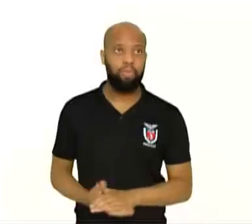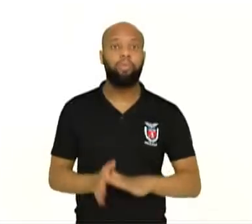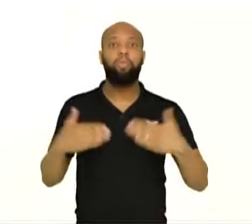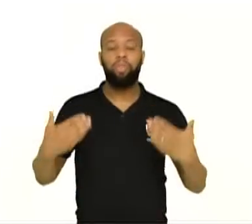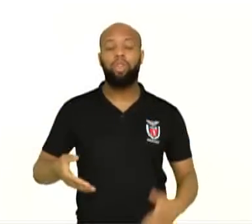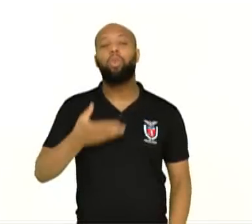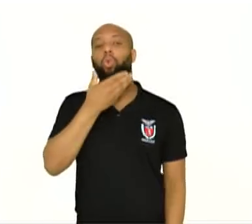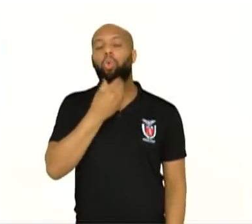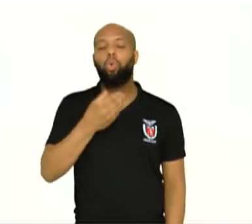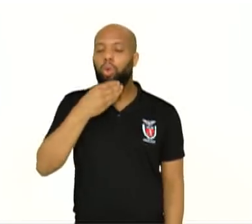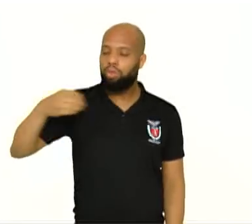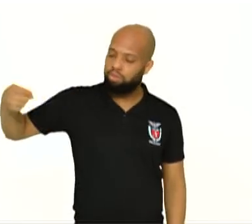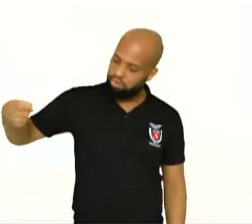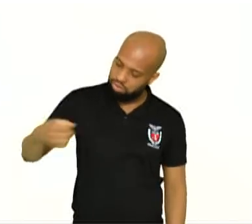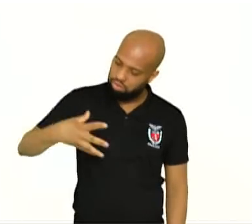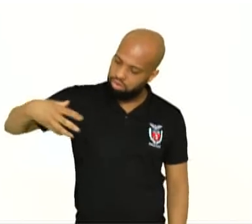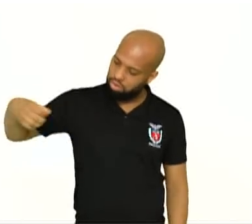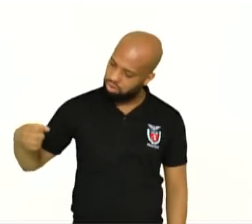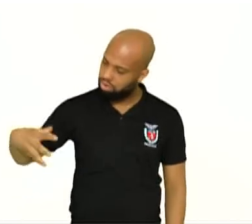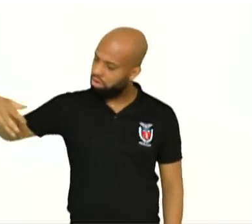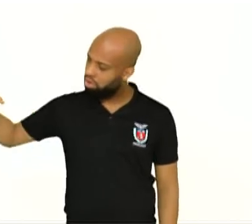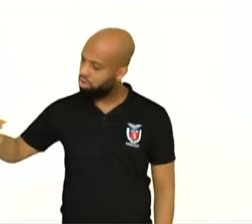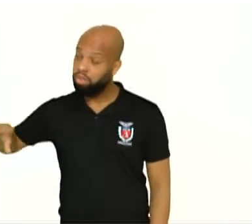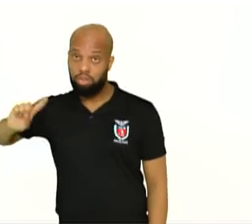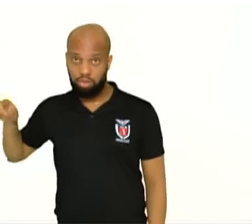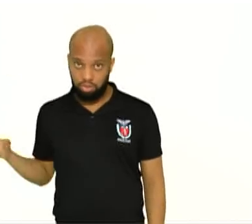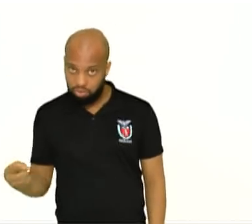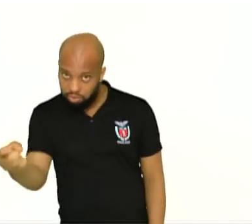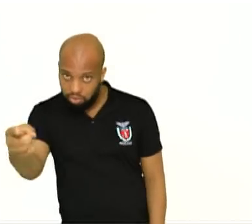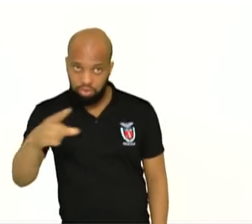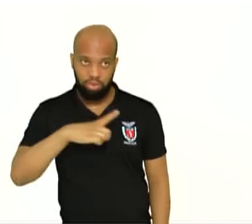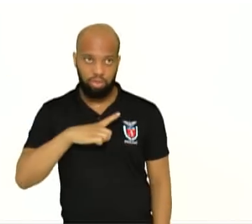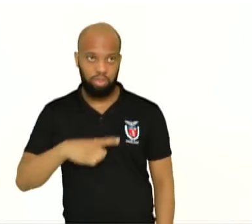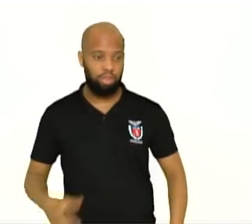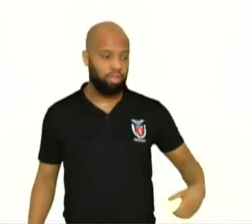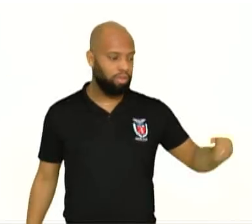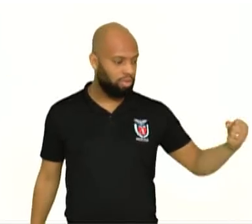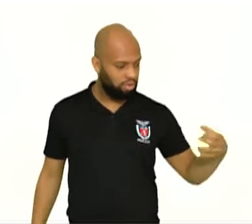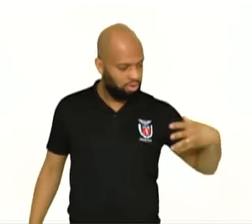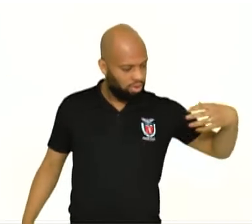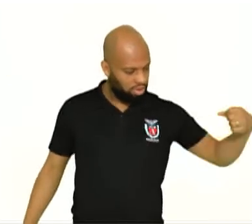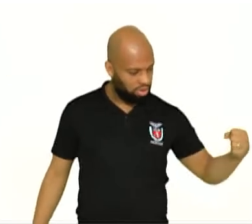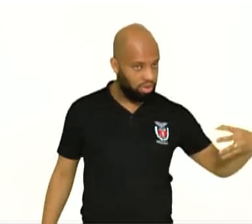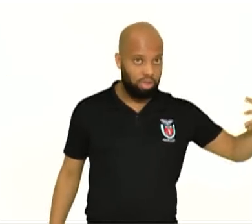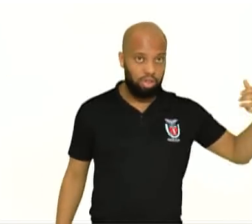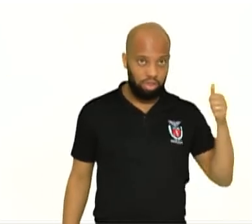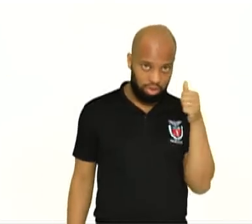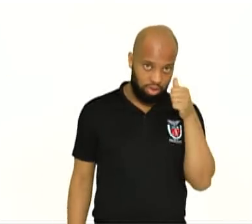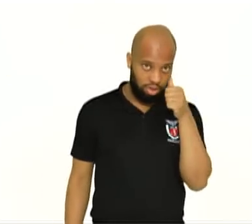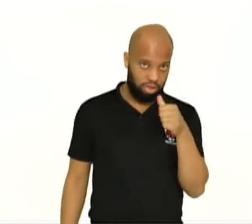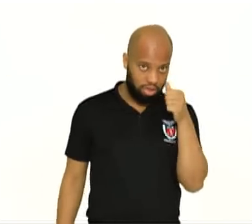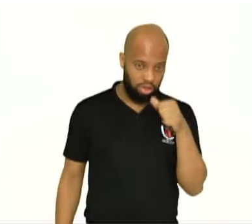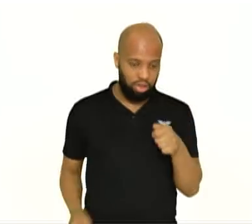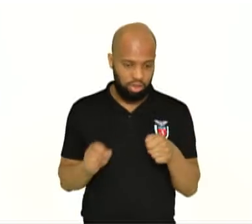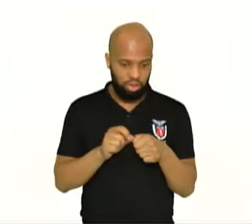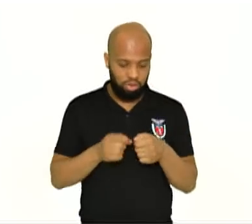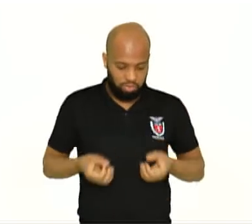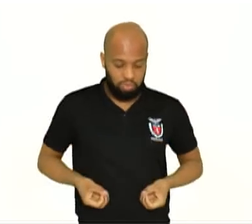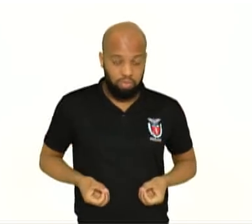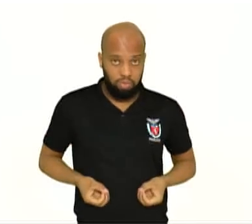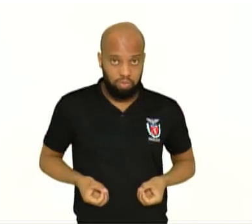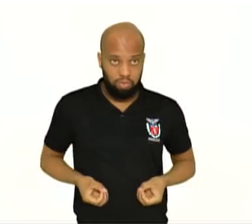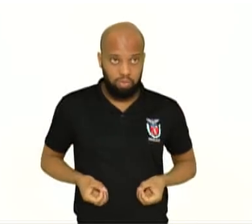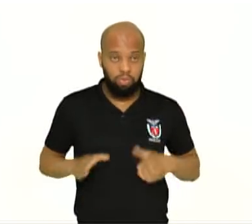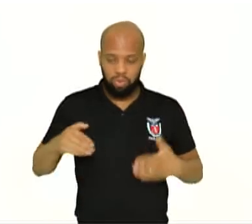medusa masculina, ela produz espermatozoide e a feminina, os óvulos. Esses espermatozoides vão